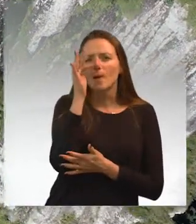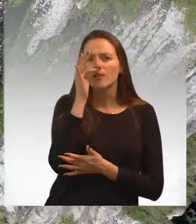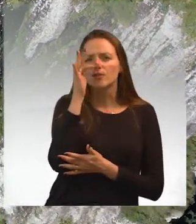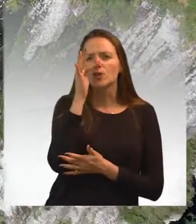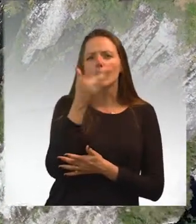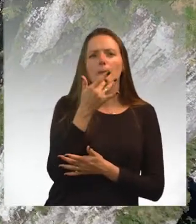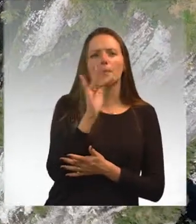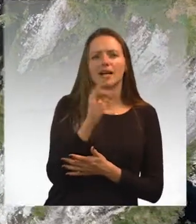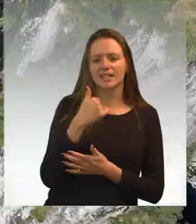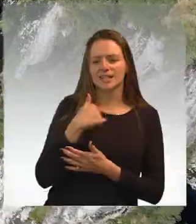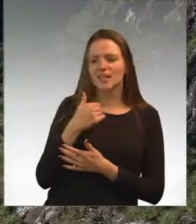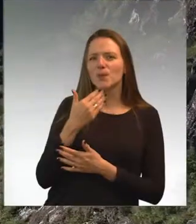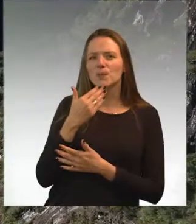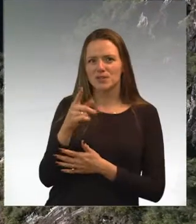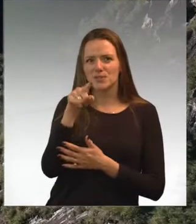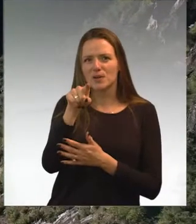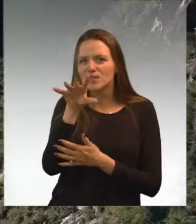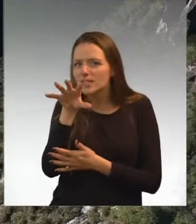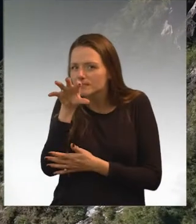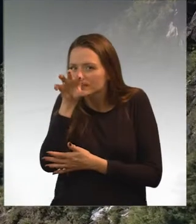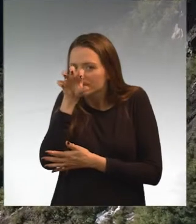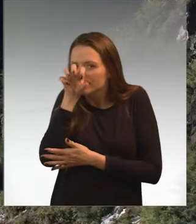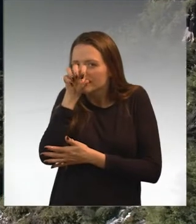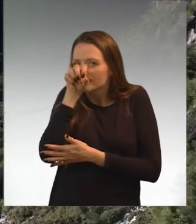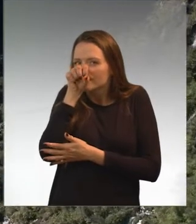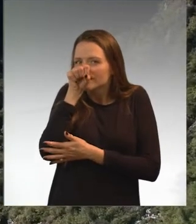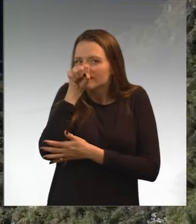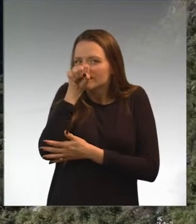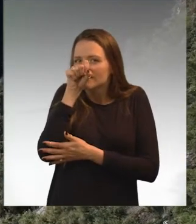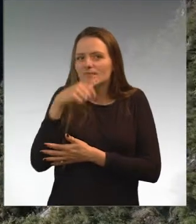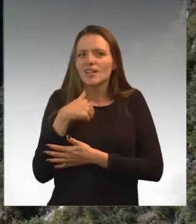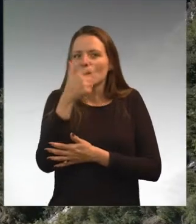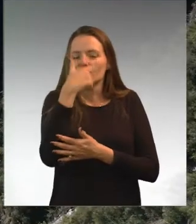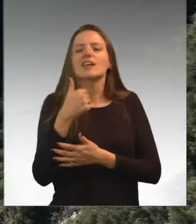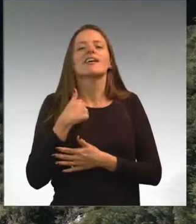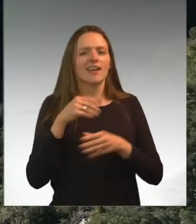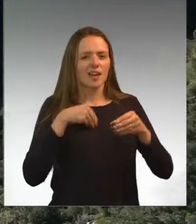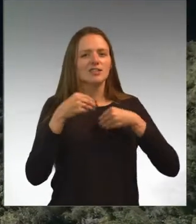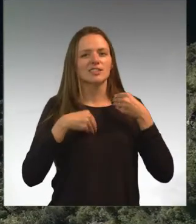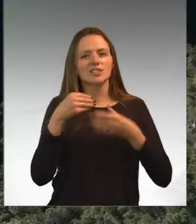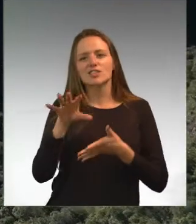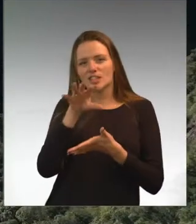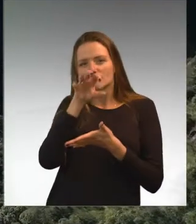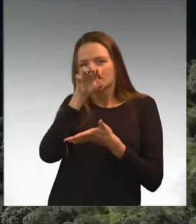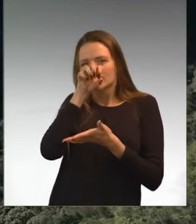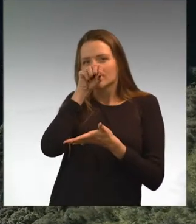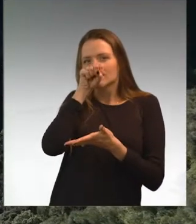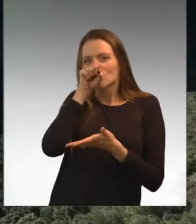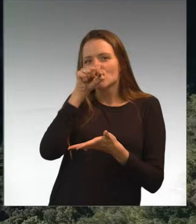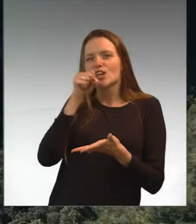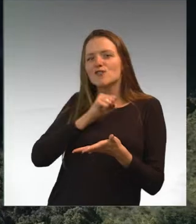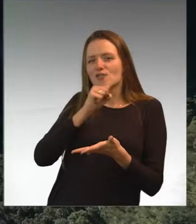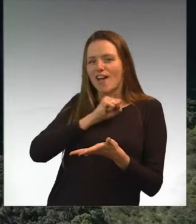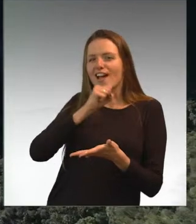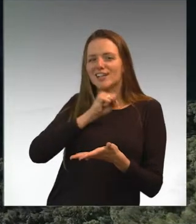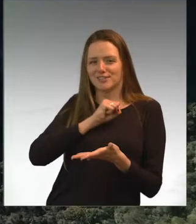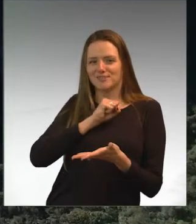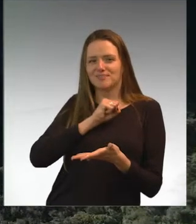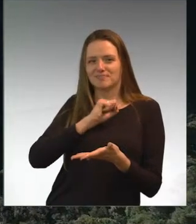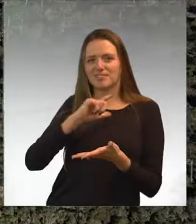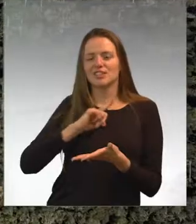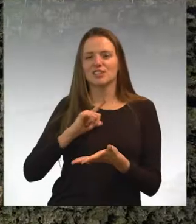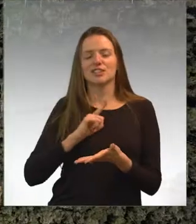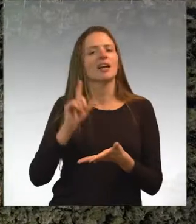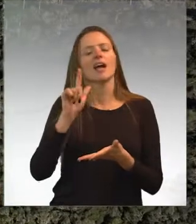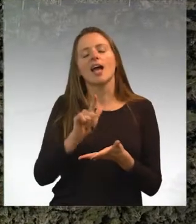que eu pedi para você cheirar. Achei que eu não tinha olfato, mas eu senti o cheiro dela antigo. E